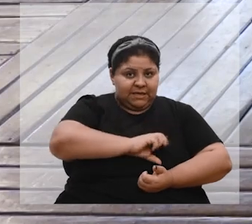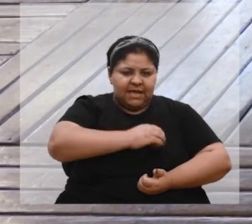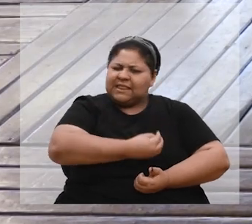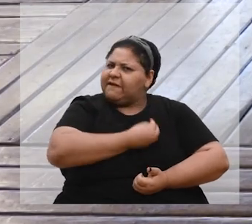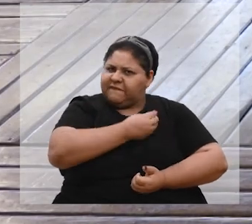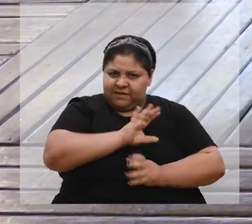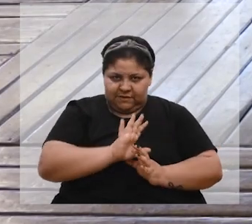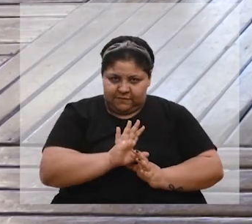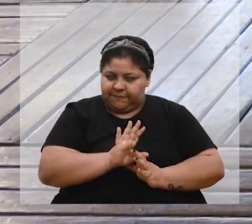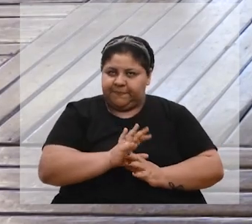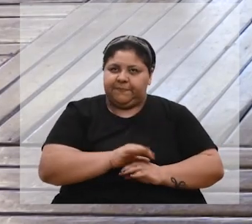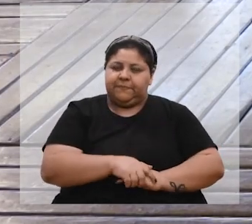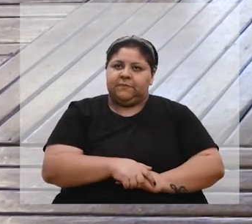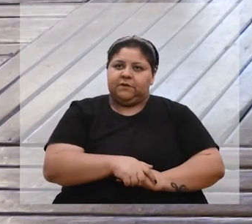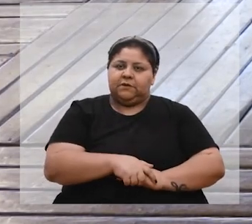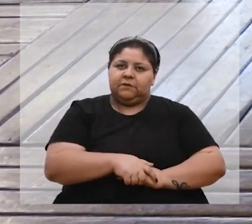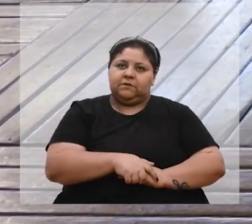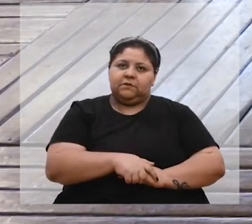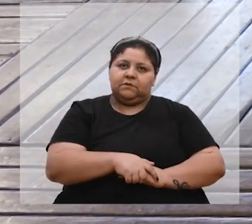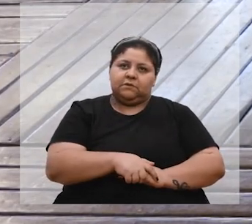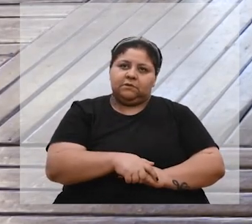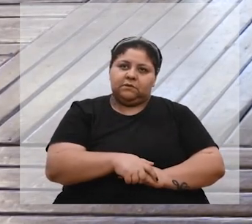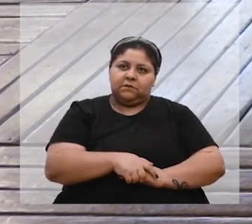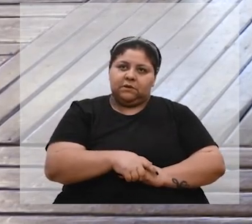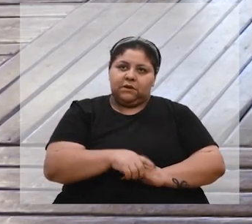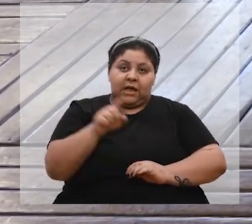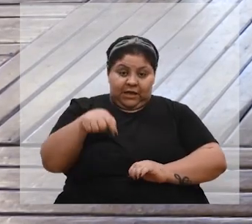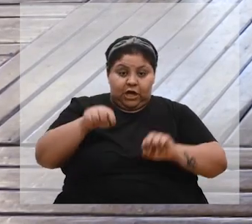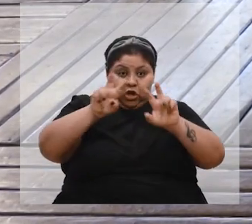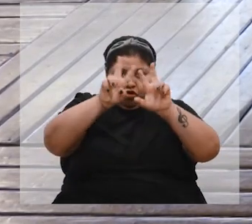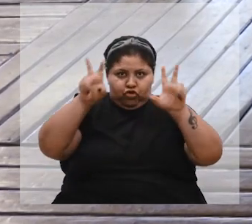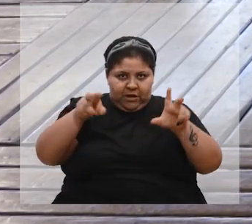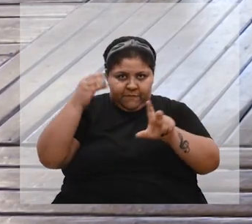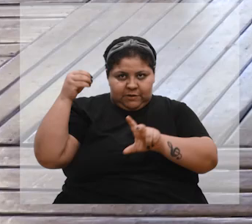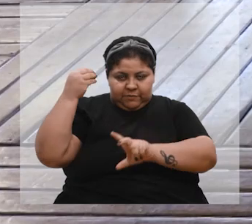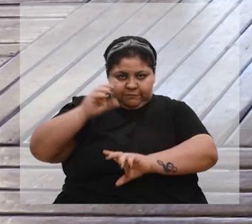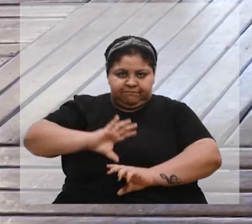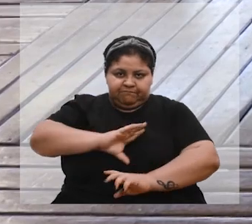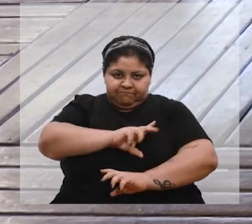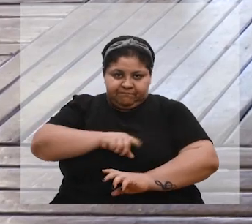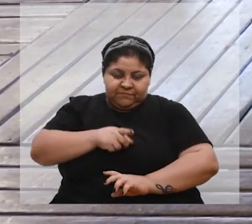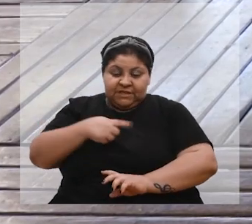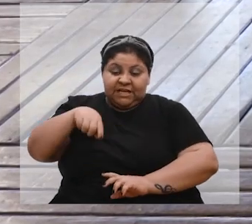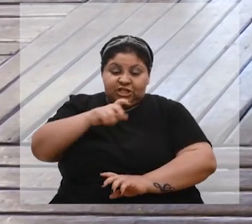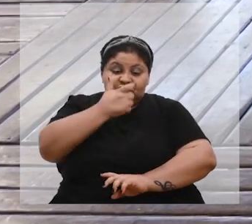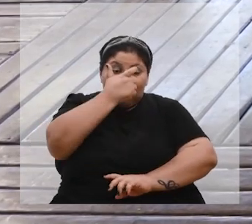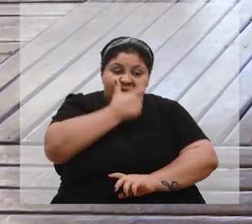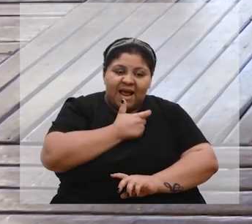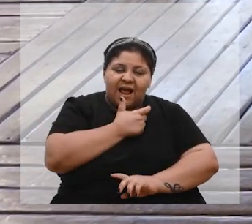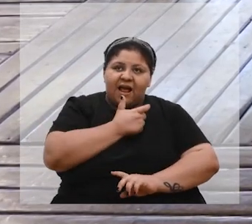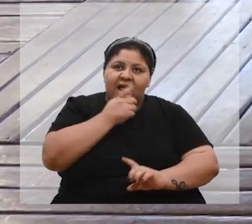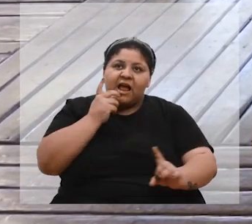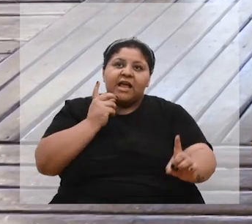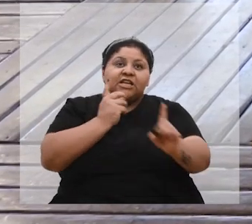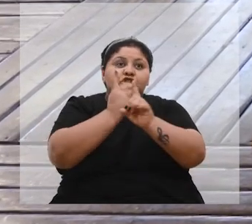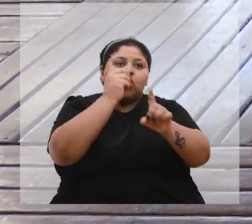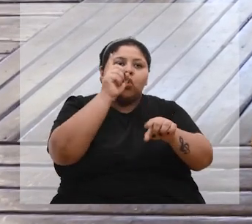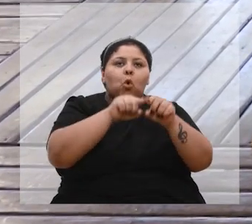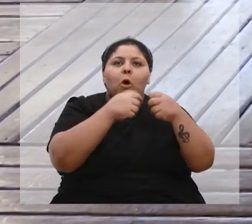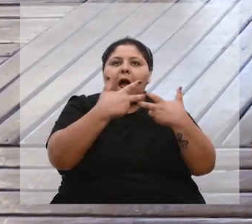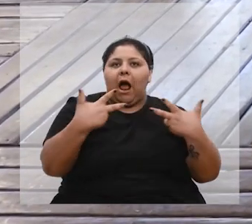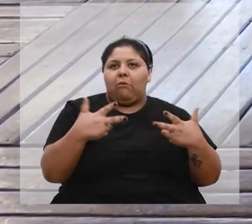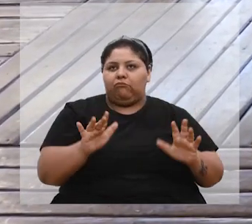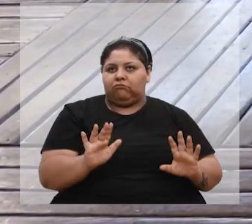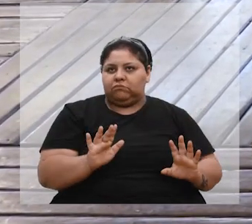experiência amorosa, na vida, né? Mas aqui mais no nosso tema, aqui na experiência amorosa, a gente acha que a